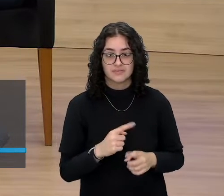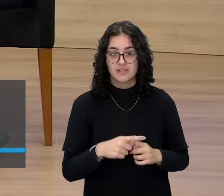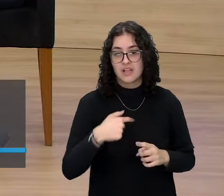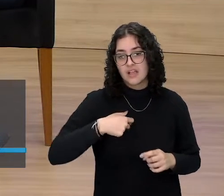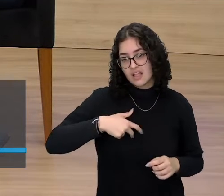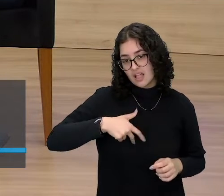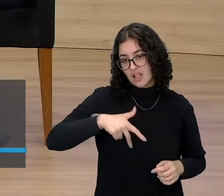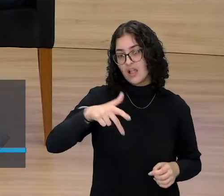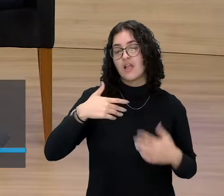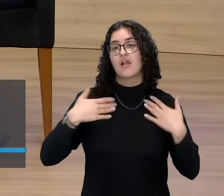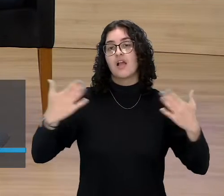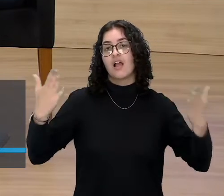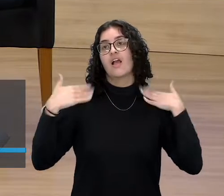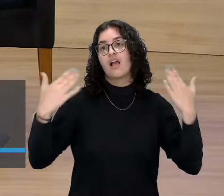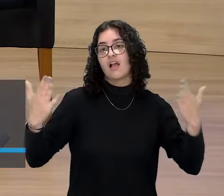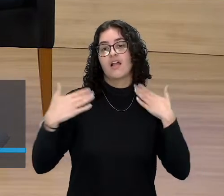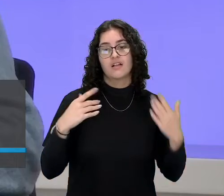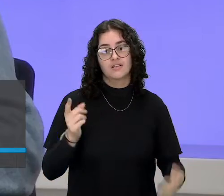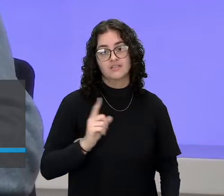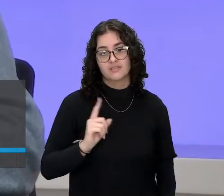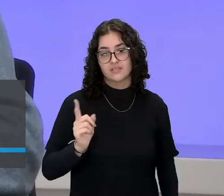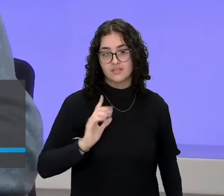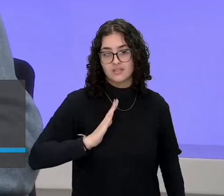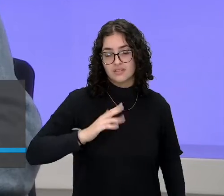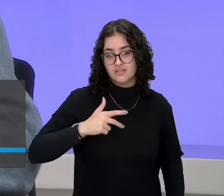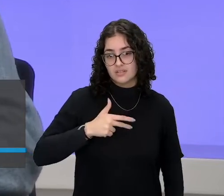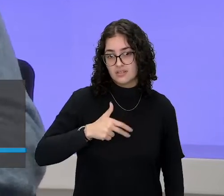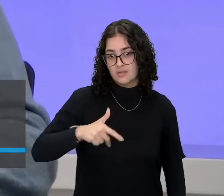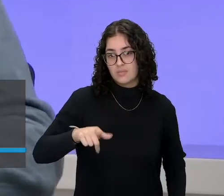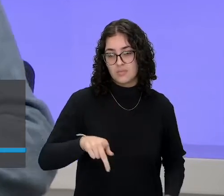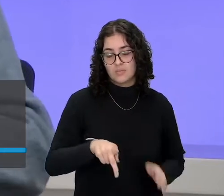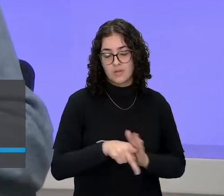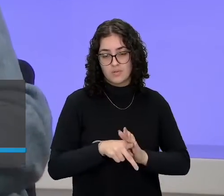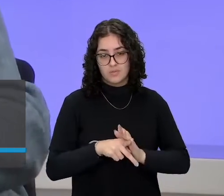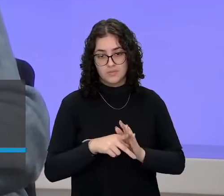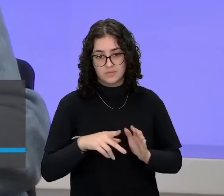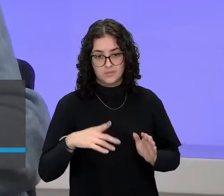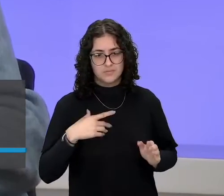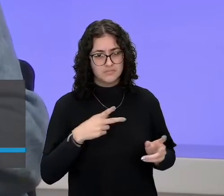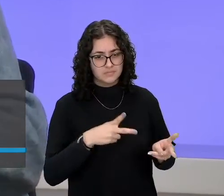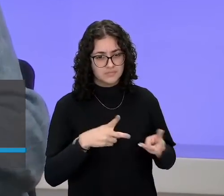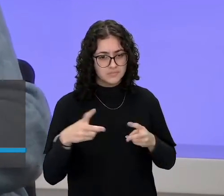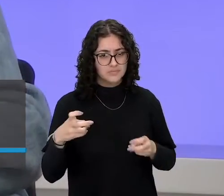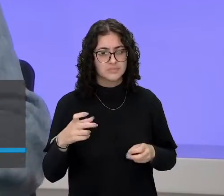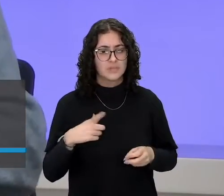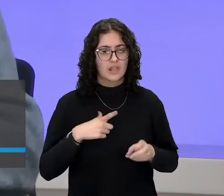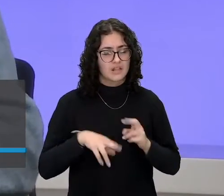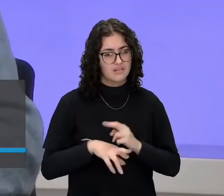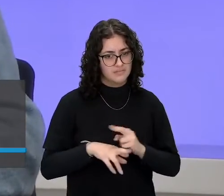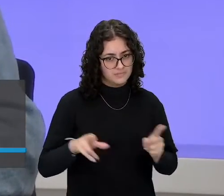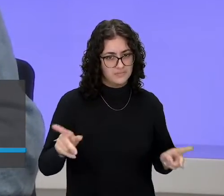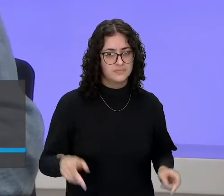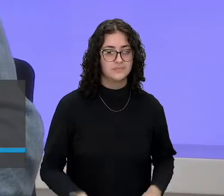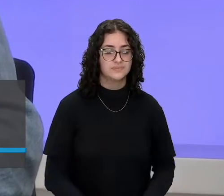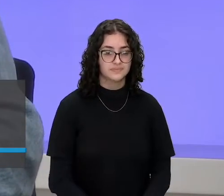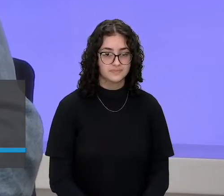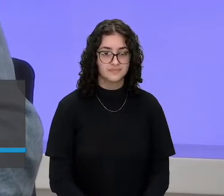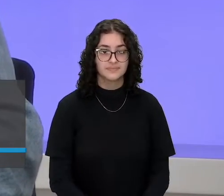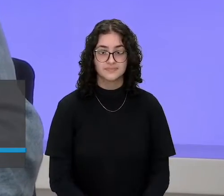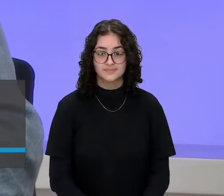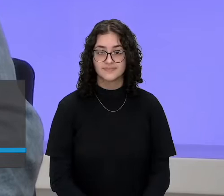comecei a ficar aquecida, gente. Eu já estava caminhando pelo parque, mas já percebi aquela diferença,